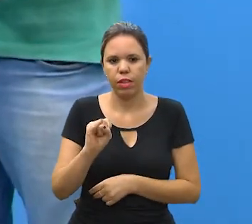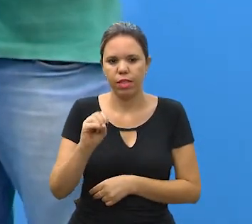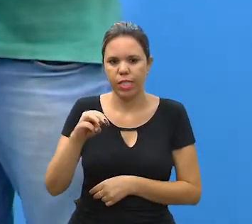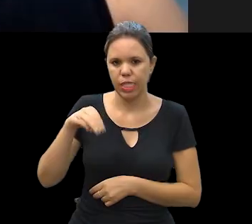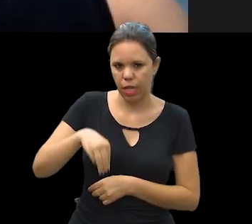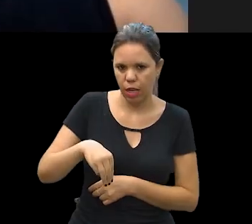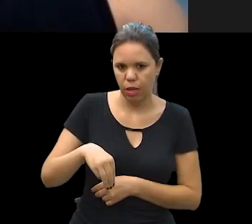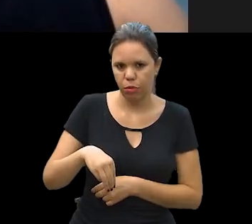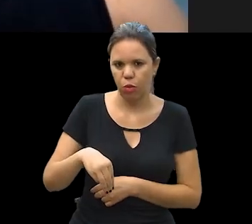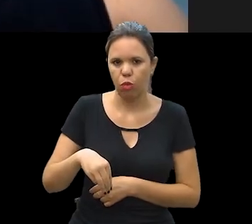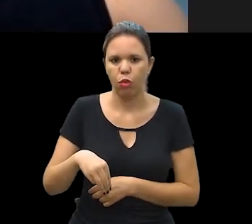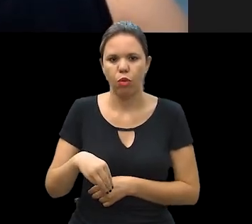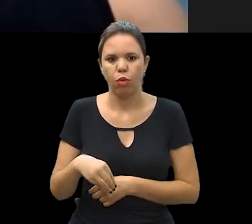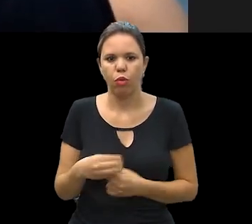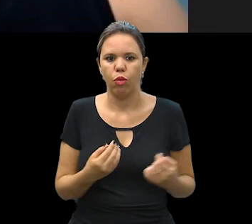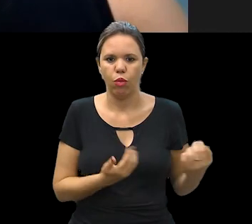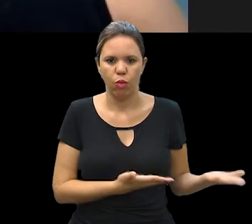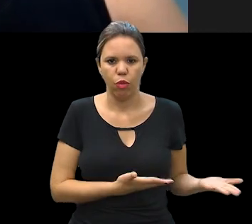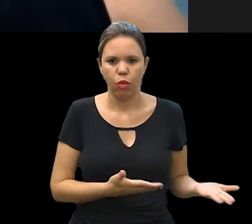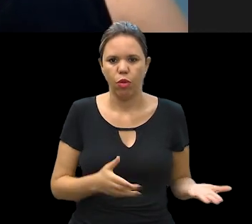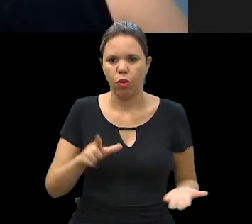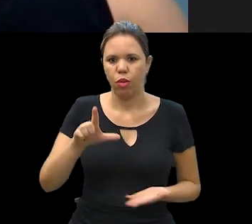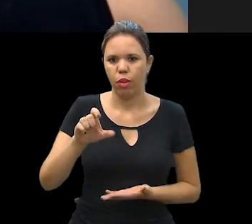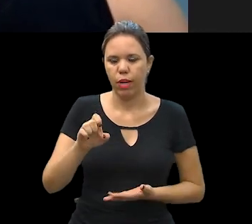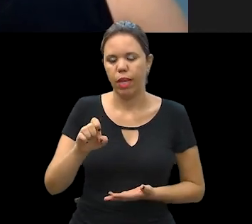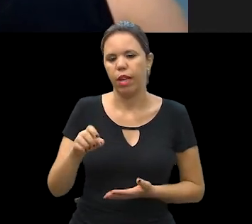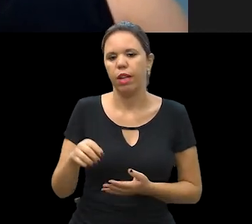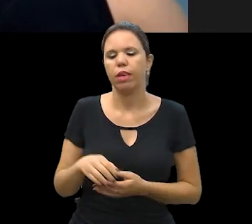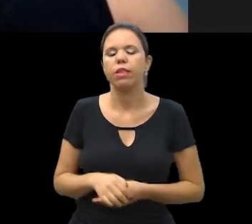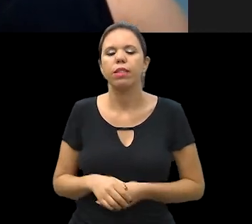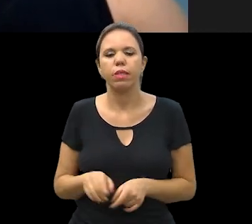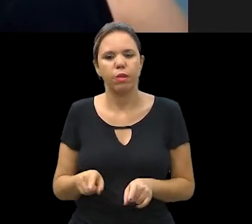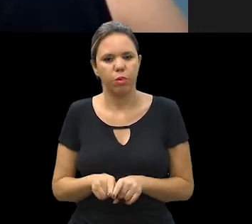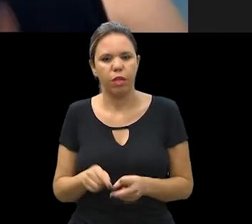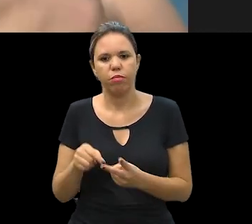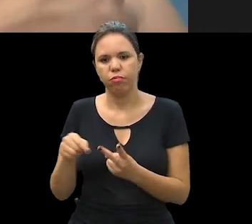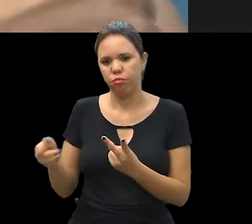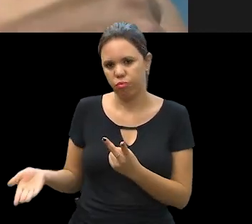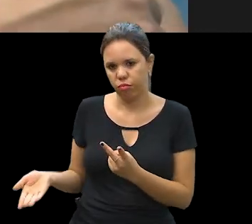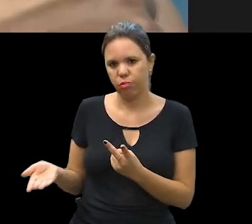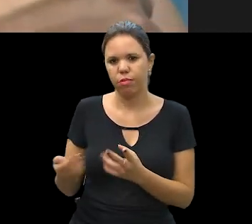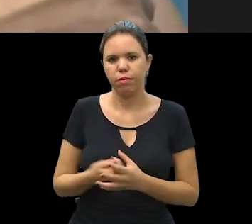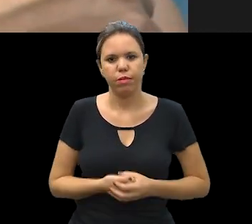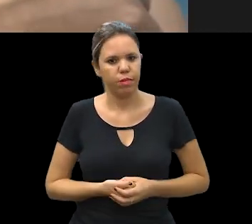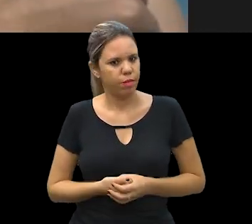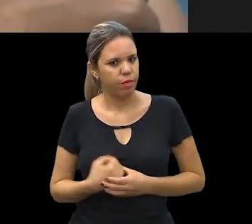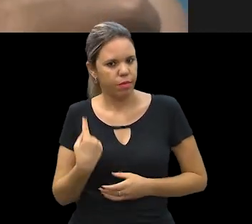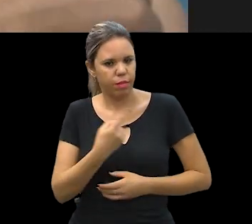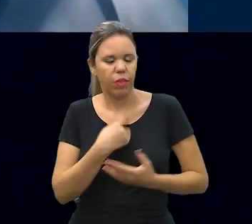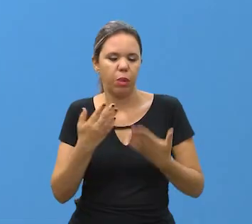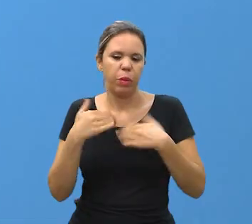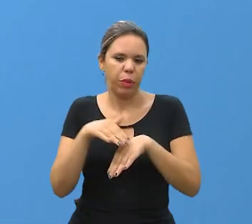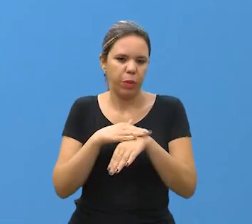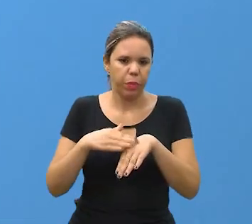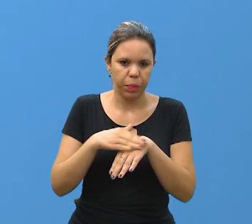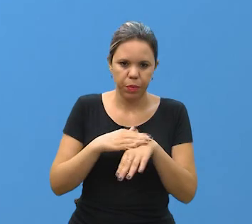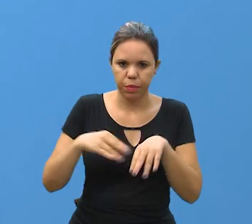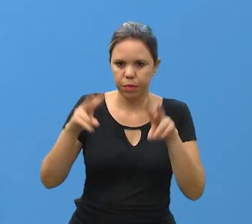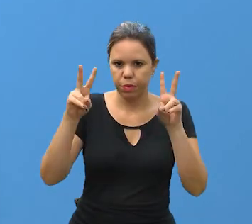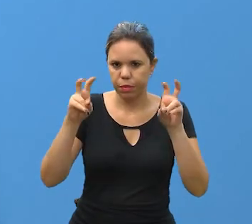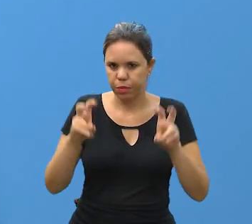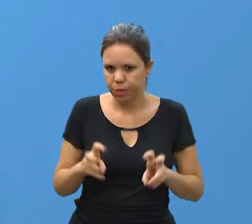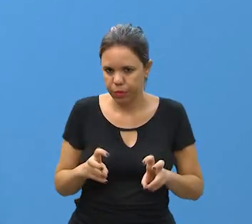Simon Lira, que está ali naquele canto pra gente, e o Lê Belotto, que está desse lado de cá, pra gente conversar um